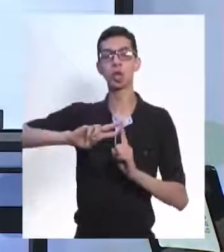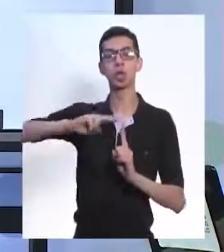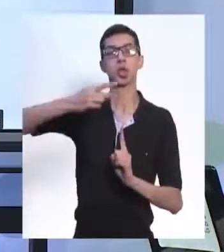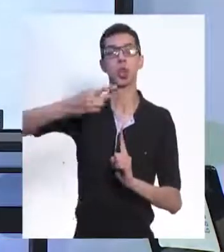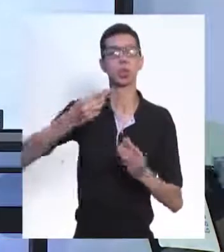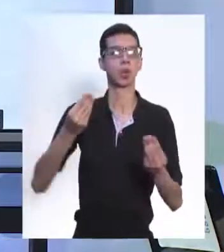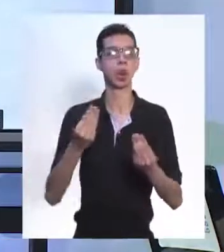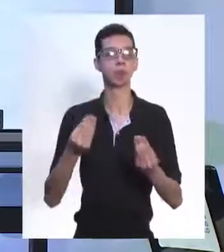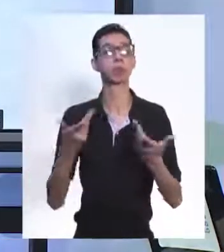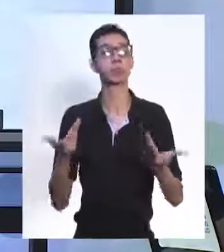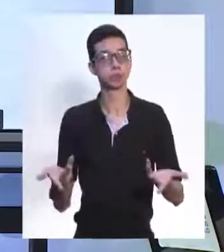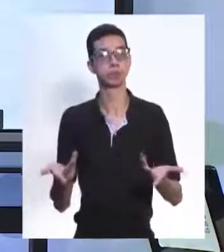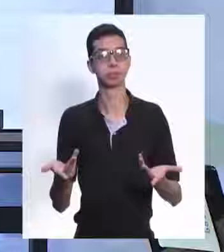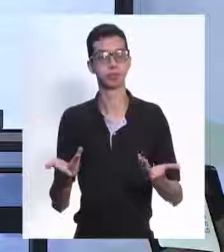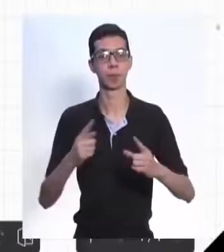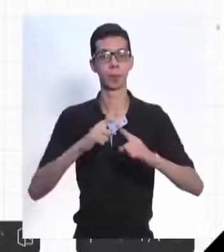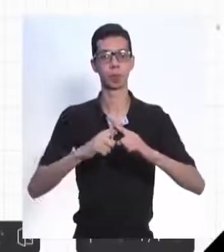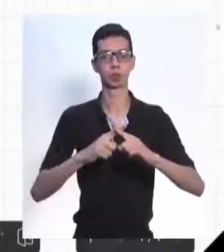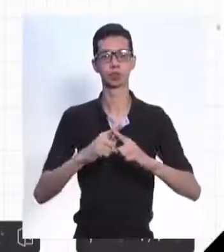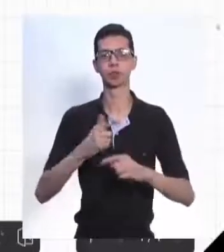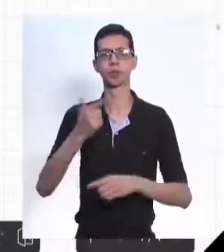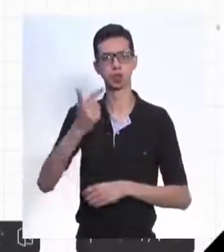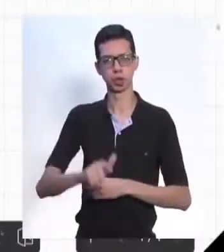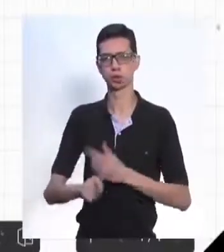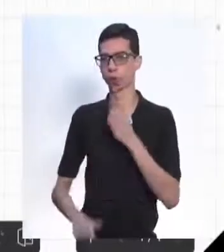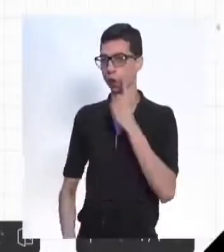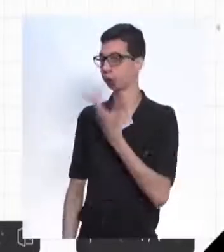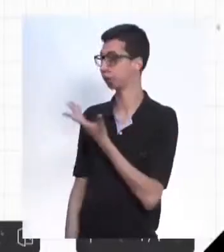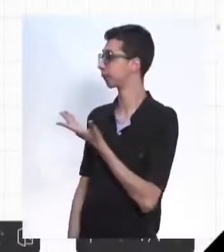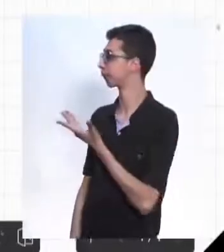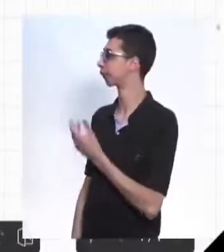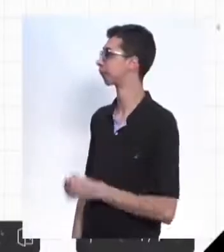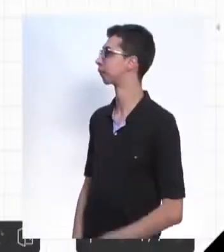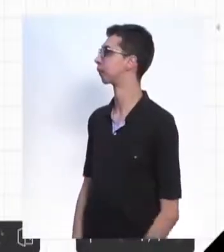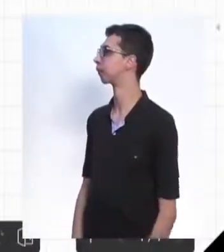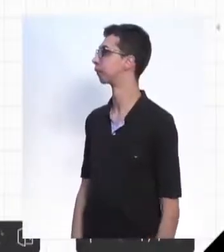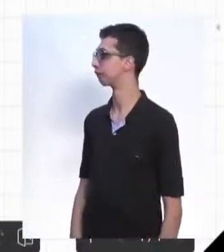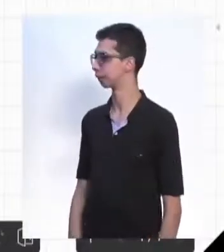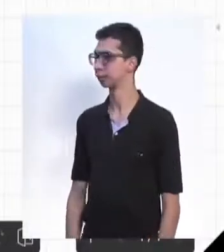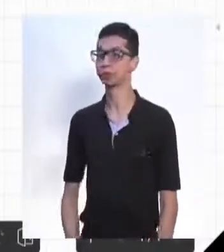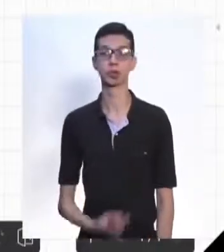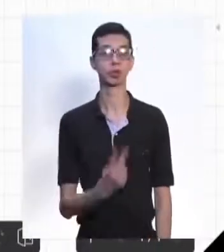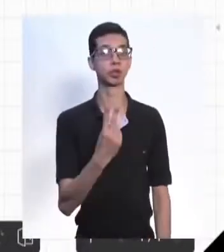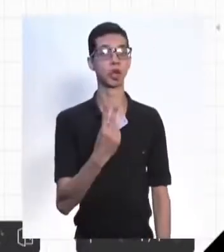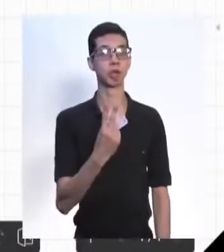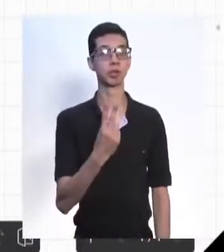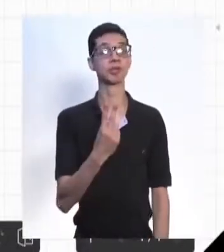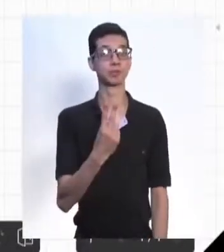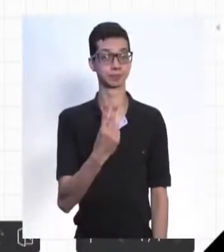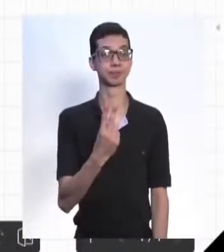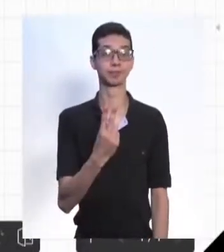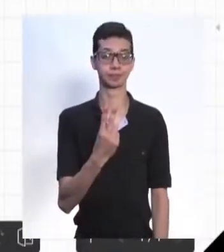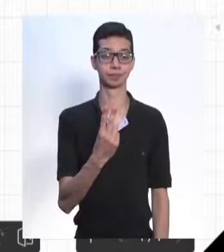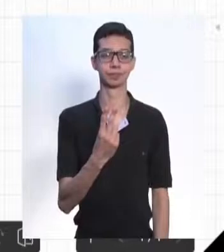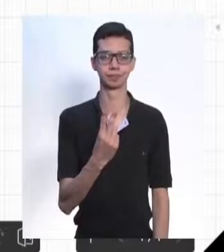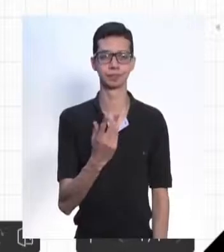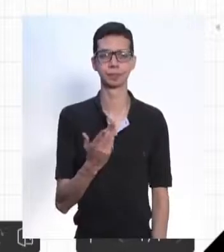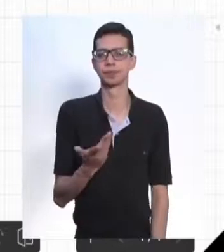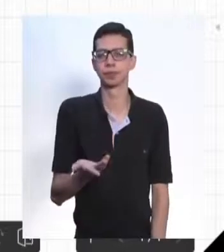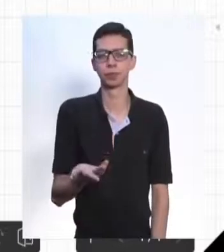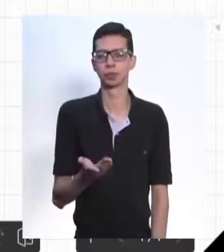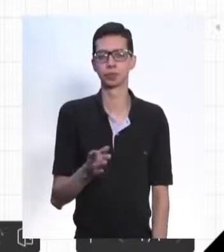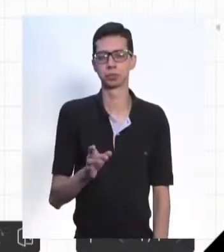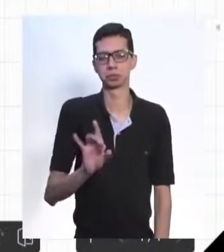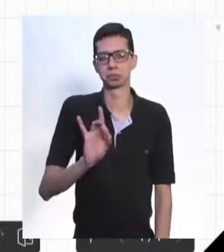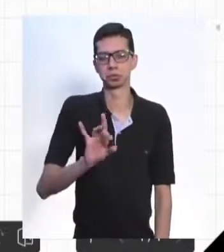eu multiplicaria, vou até escrever uma outra expressão aqui, eu multiplicaria por 2, né? Então, seria essa, basicamente, essa